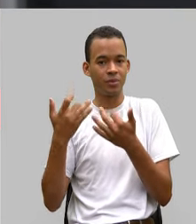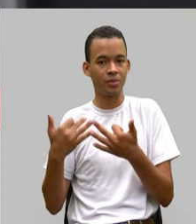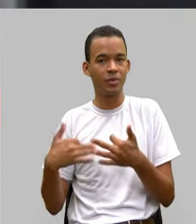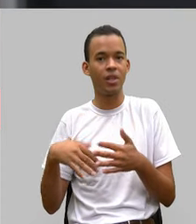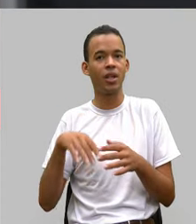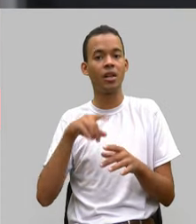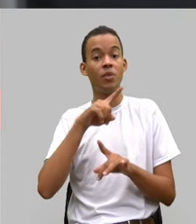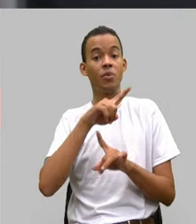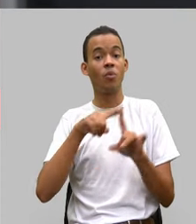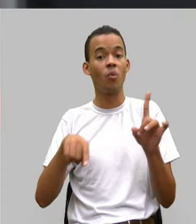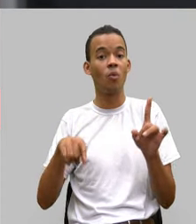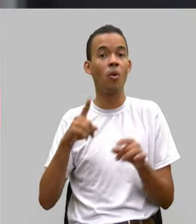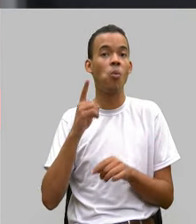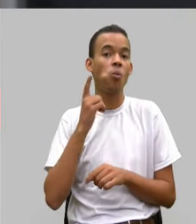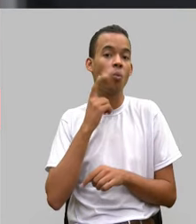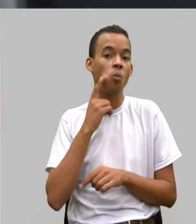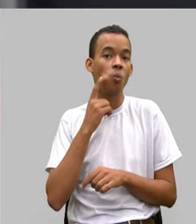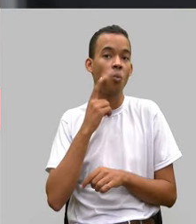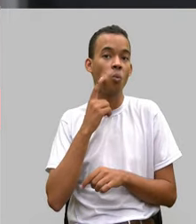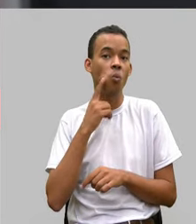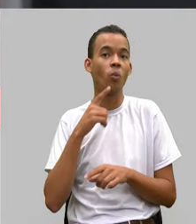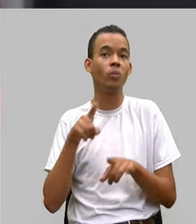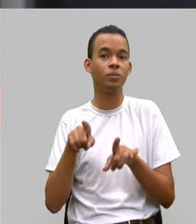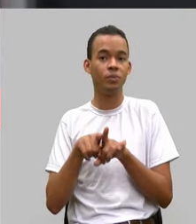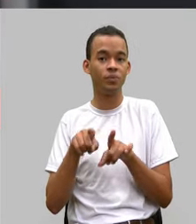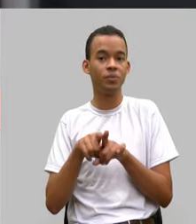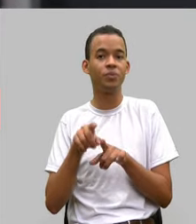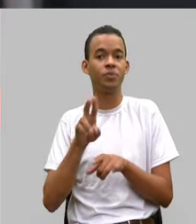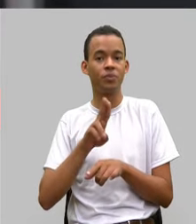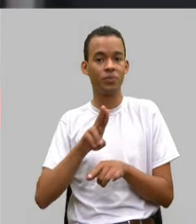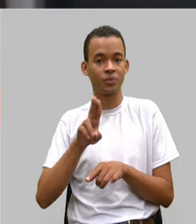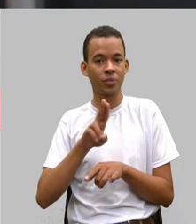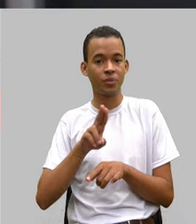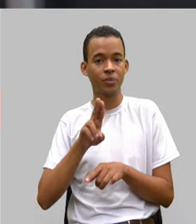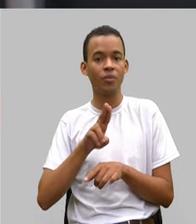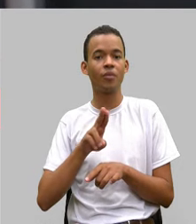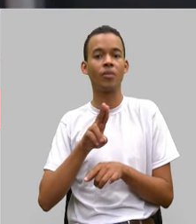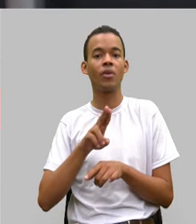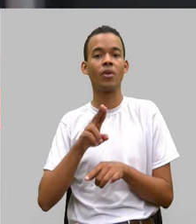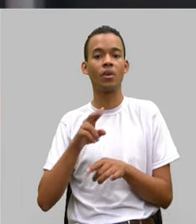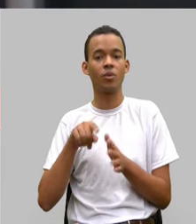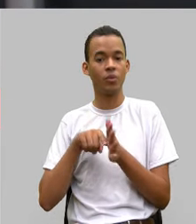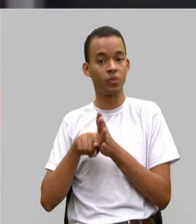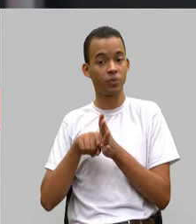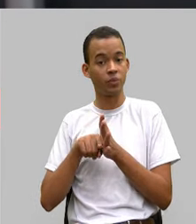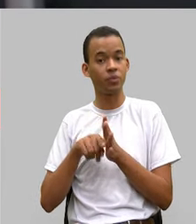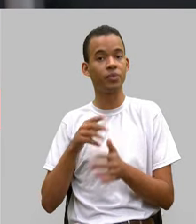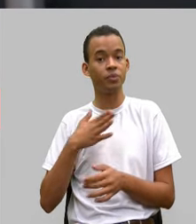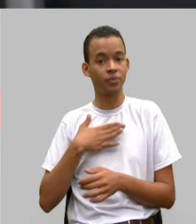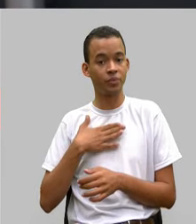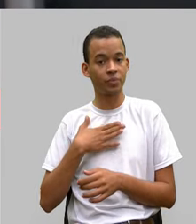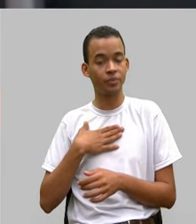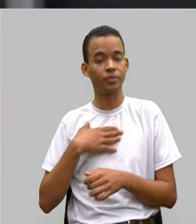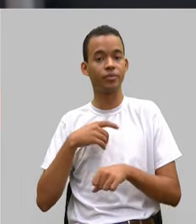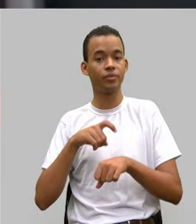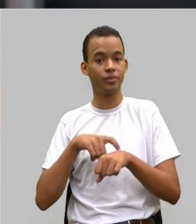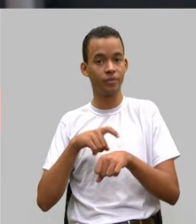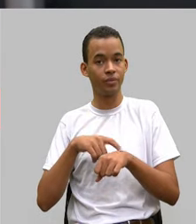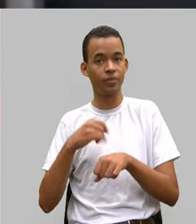inclusive fez uso de resultados de pesquisa minha então este é um momento importante e que transforma